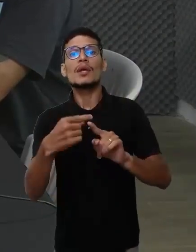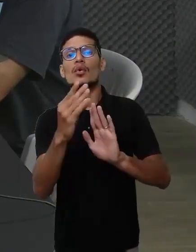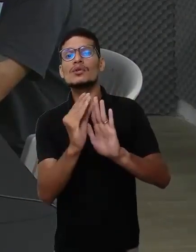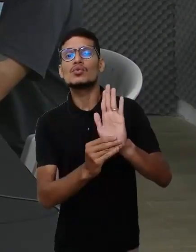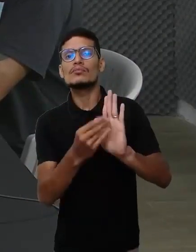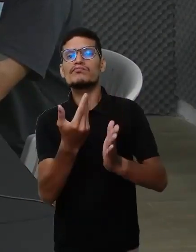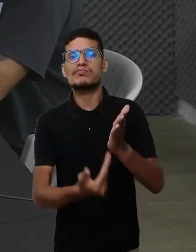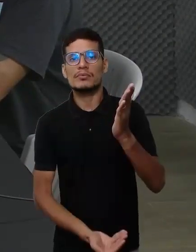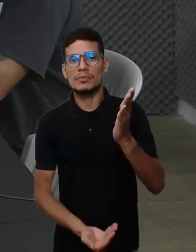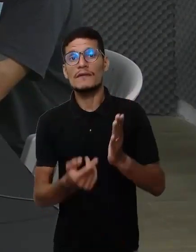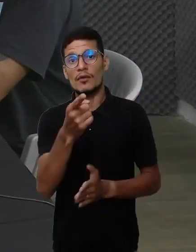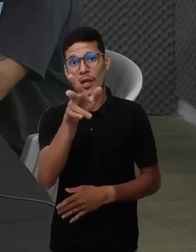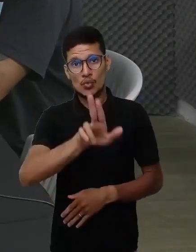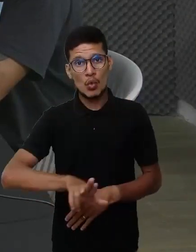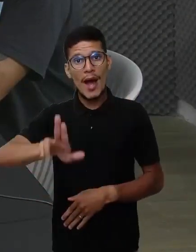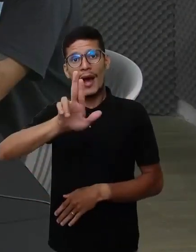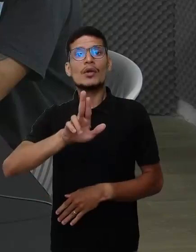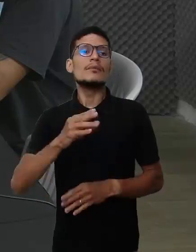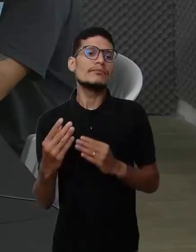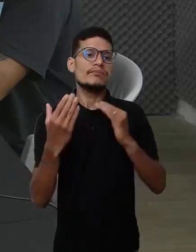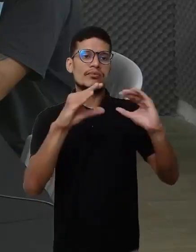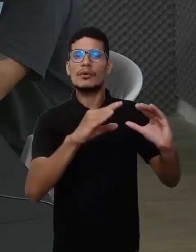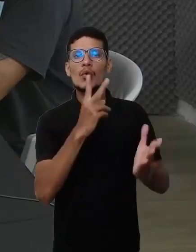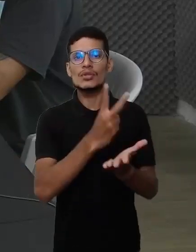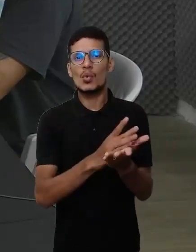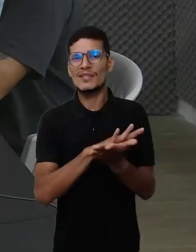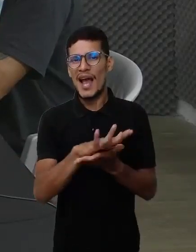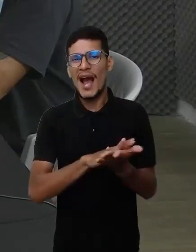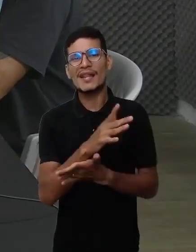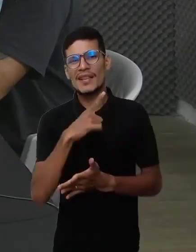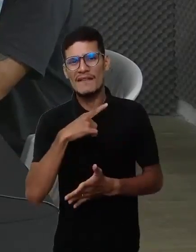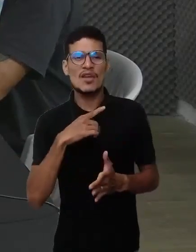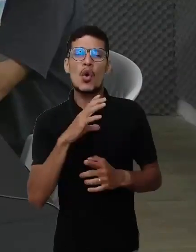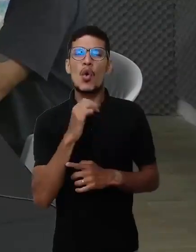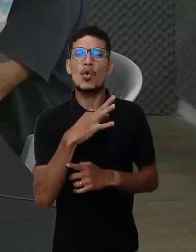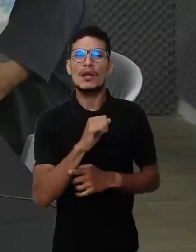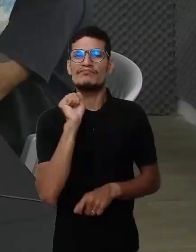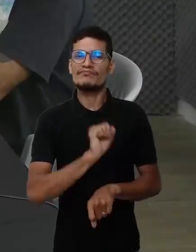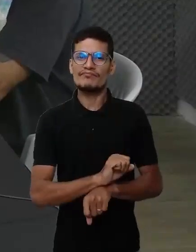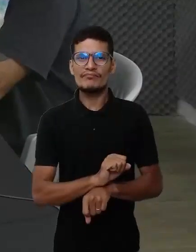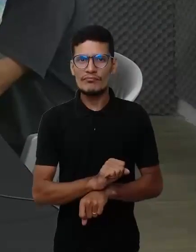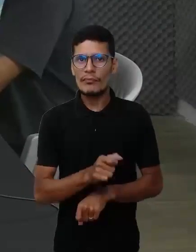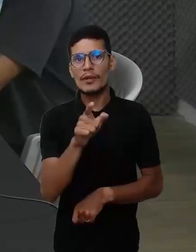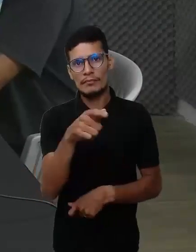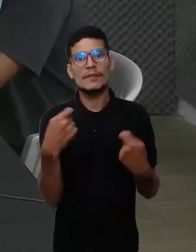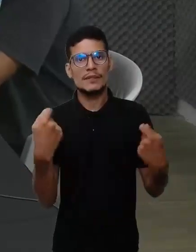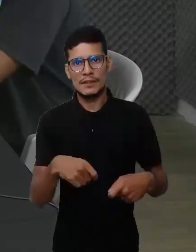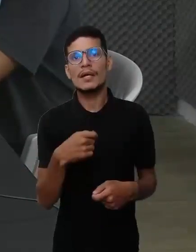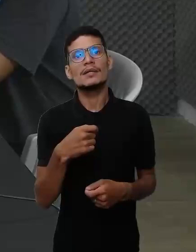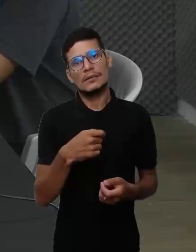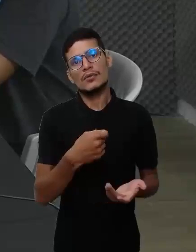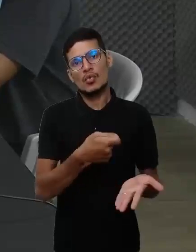você postou um vídeo e ele foi descontinuado, ou você teve sua conta interrompida, você tem direito a essa satisfação. E o que é que está acontecendo ali, né?